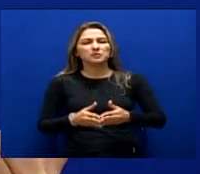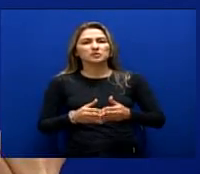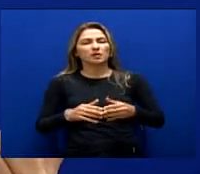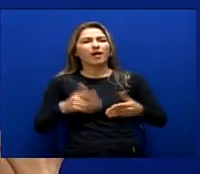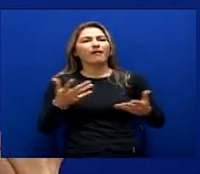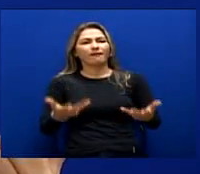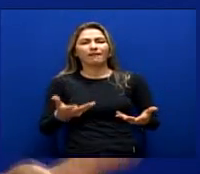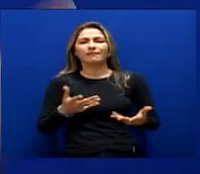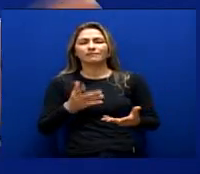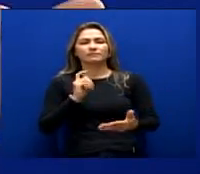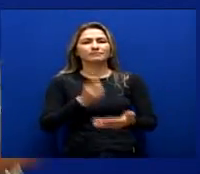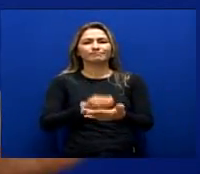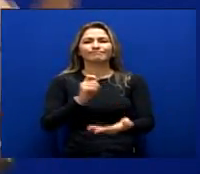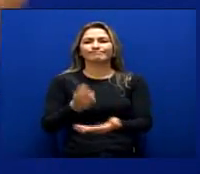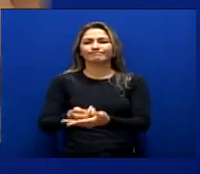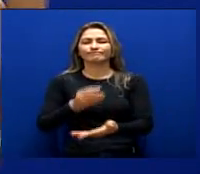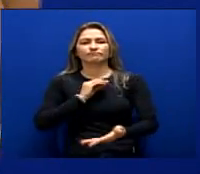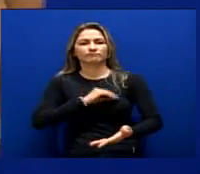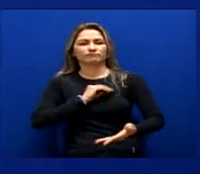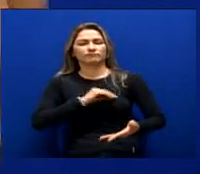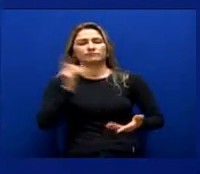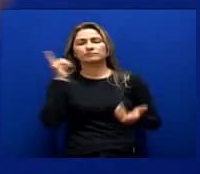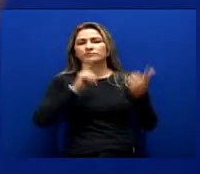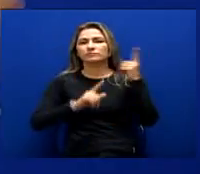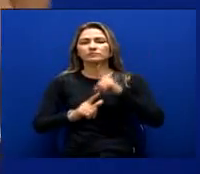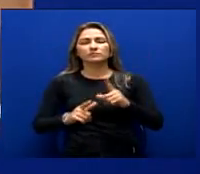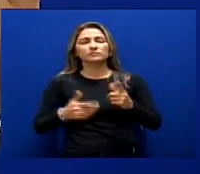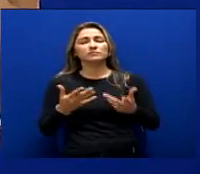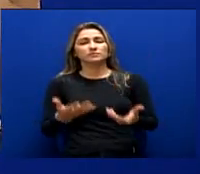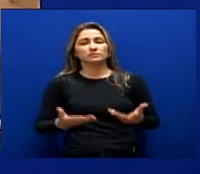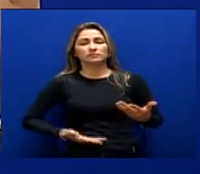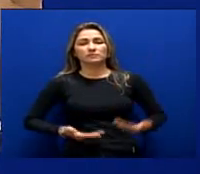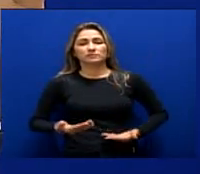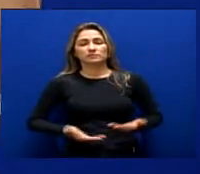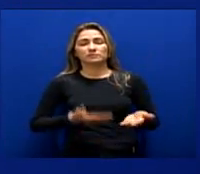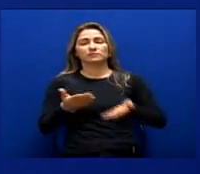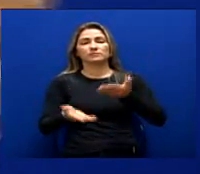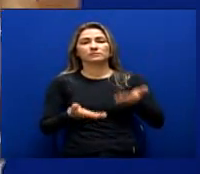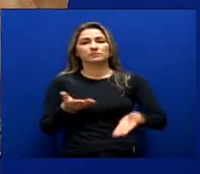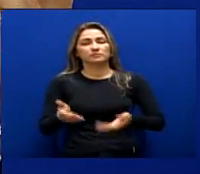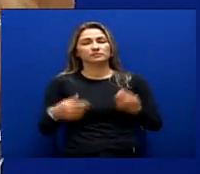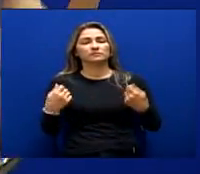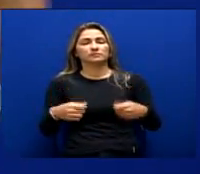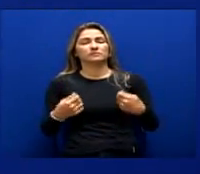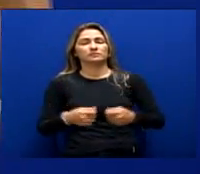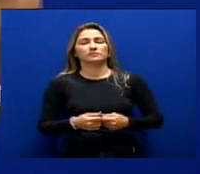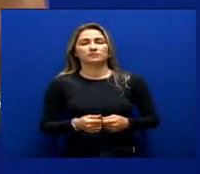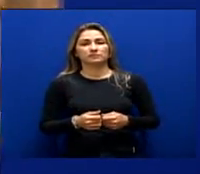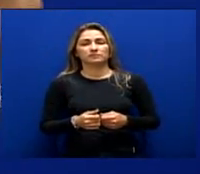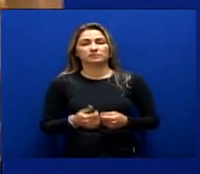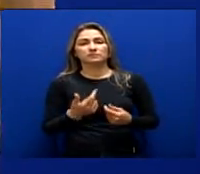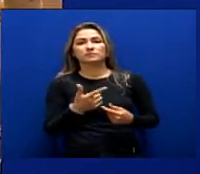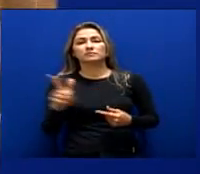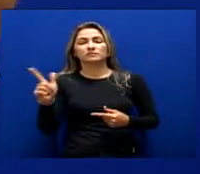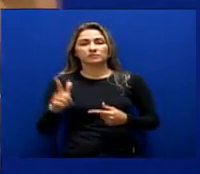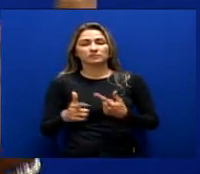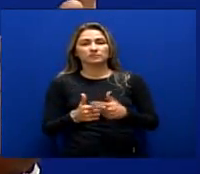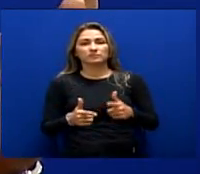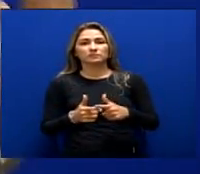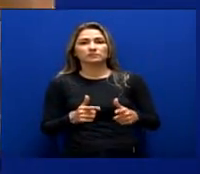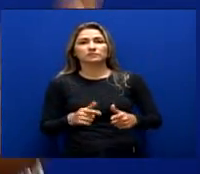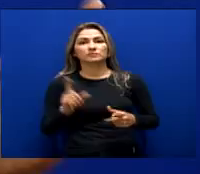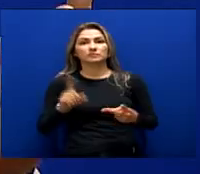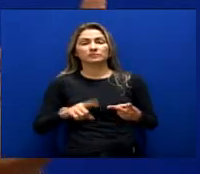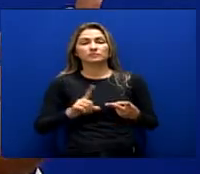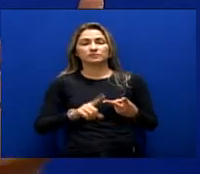trabalhadores isso é referente a um salário é uma ação a outra demanda coletiva fundo de